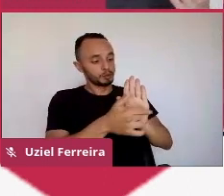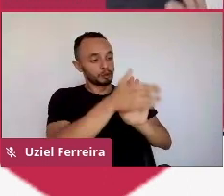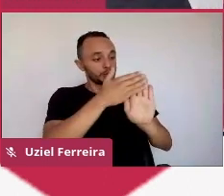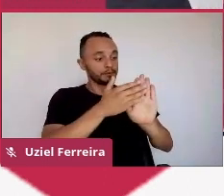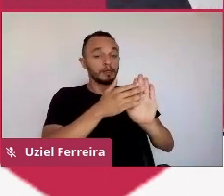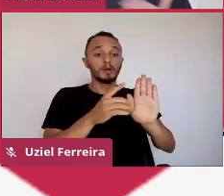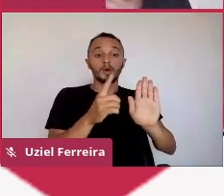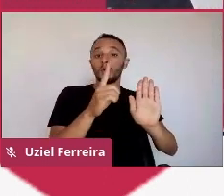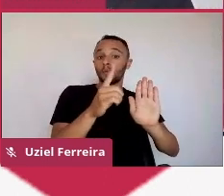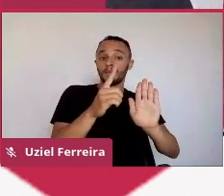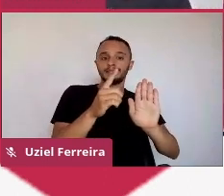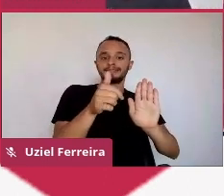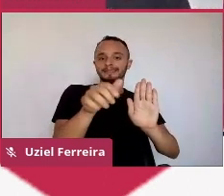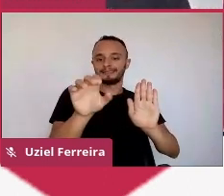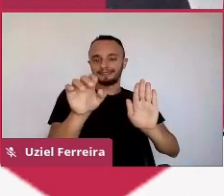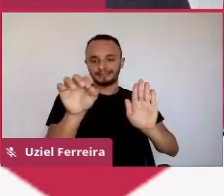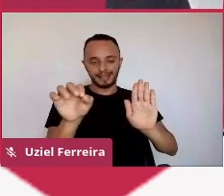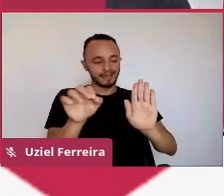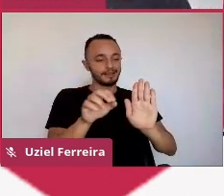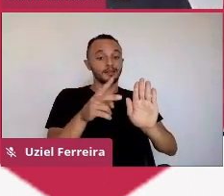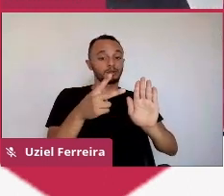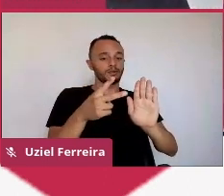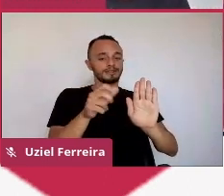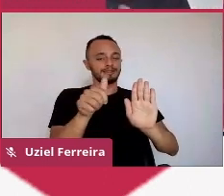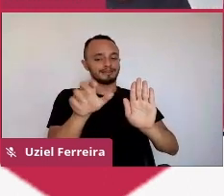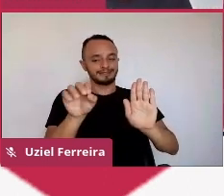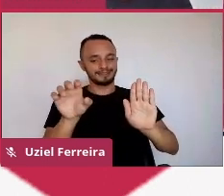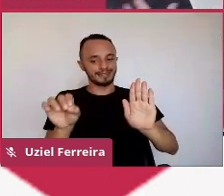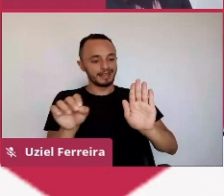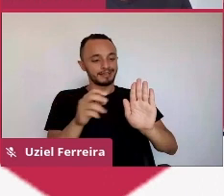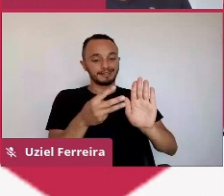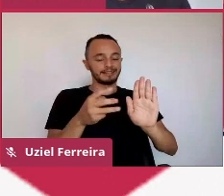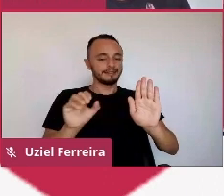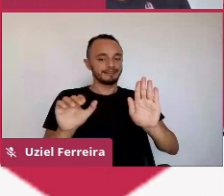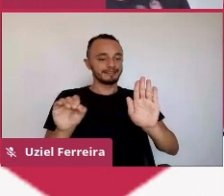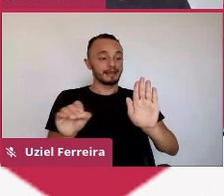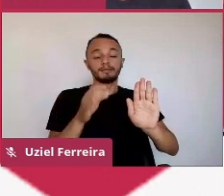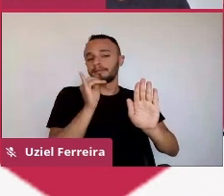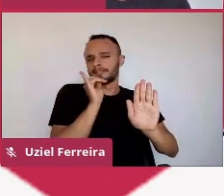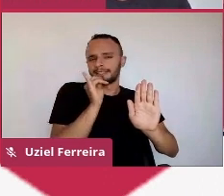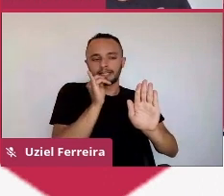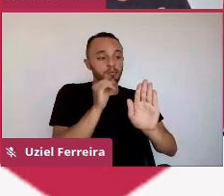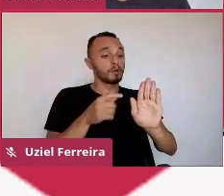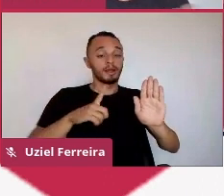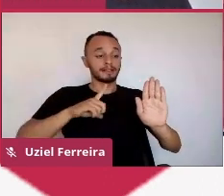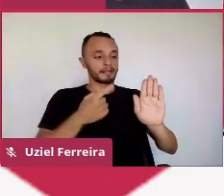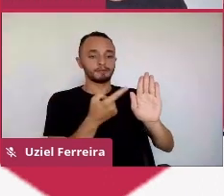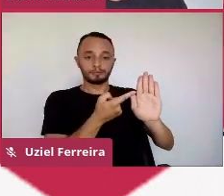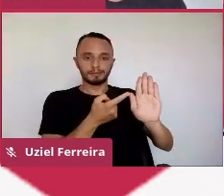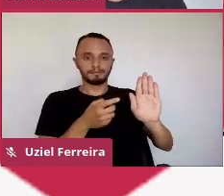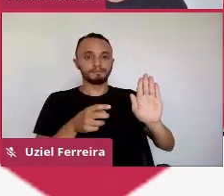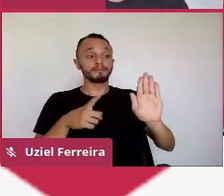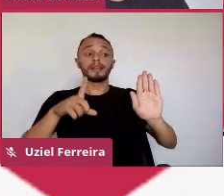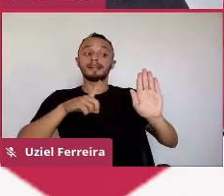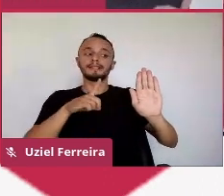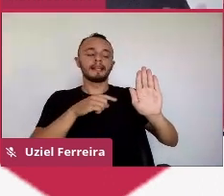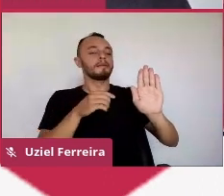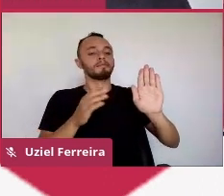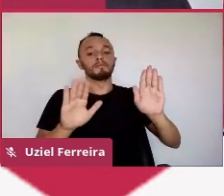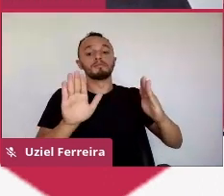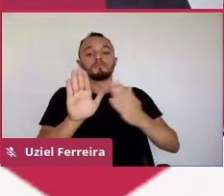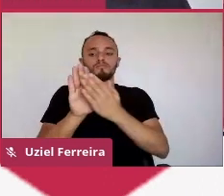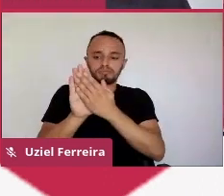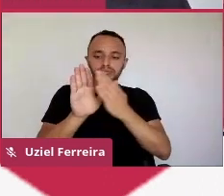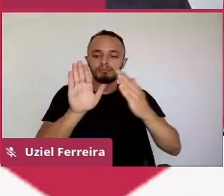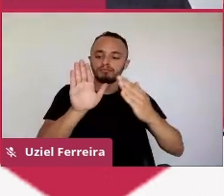100, 2 de 100, 3 de 100, até chegar a 100 de 100. Isso é uma forma é uma característica, uma convenção que existe